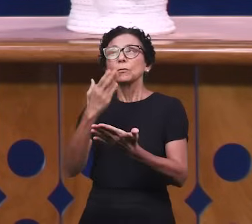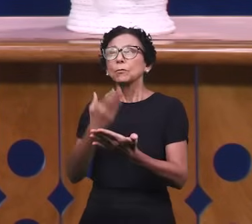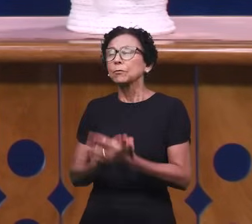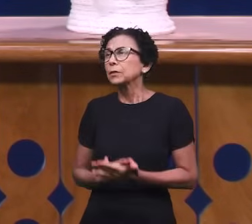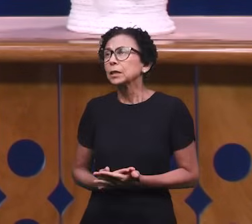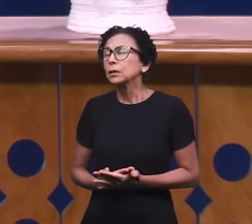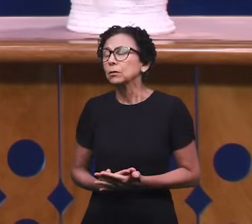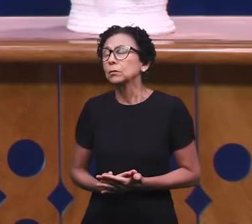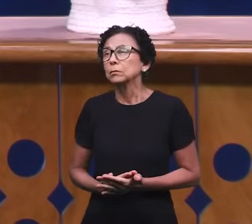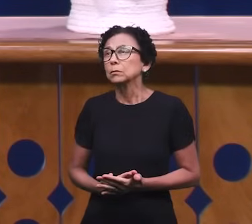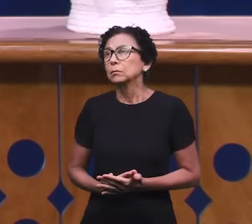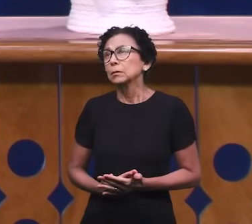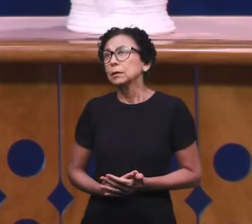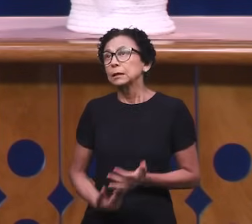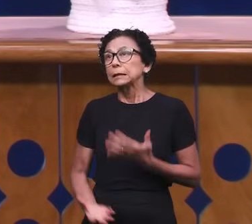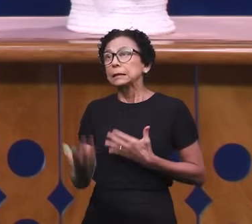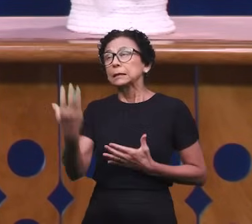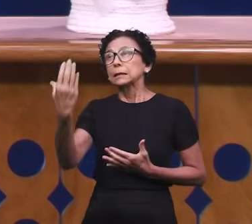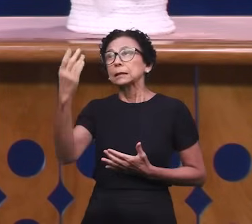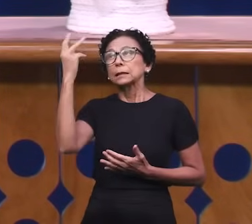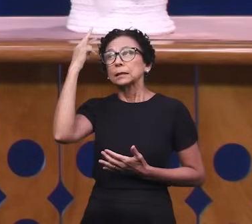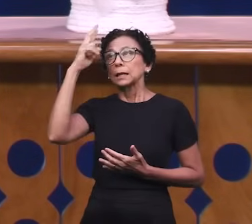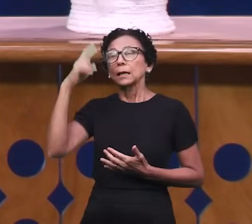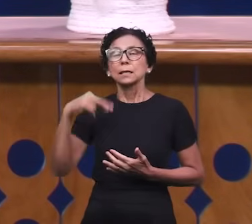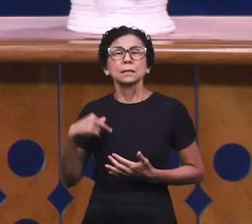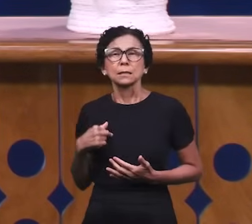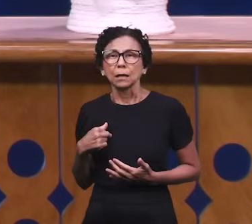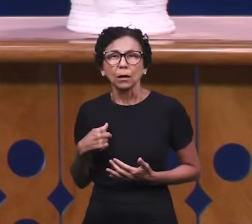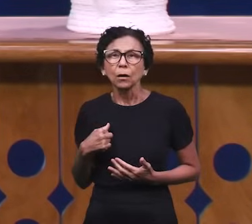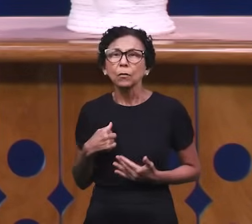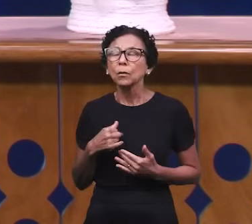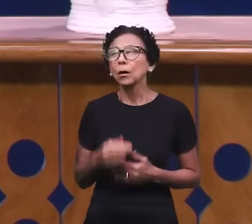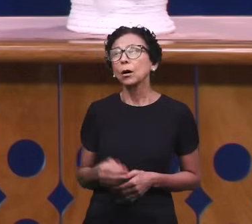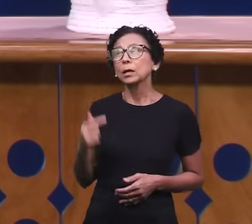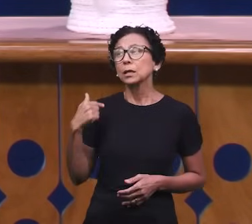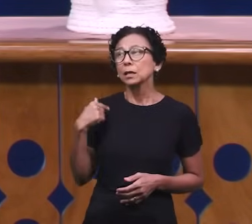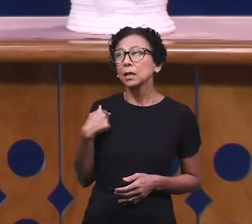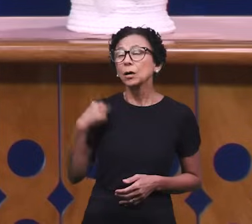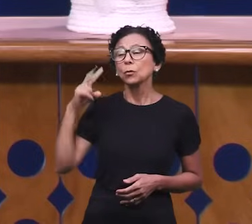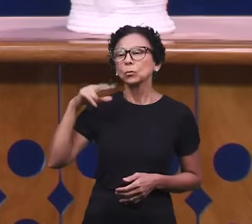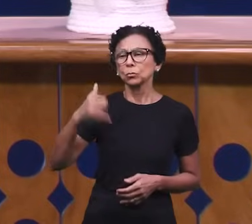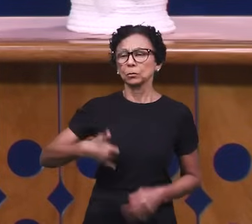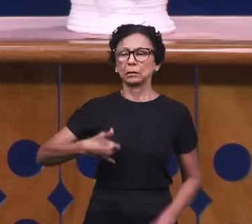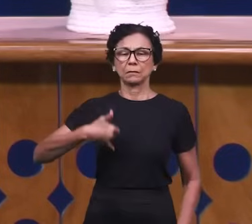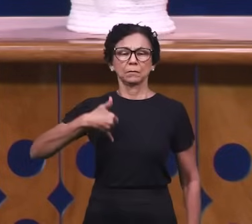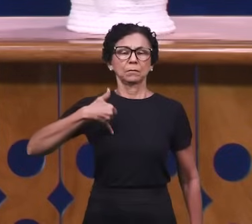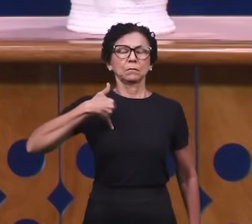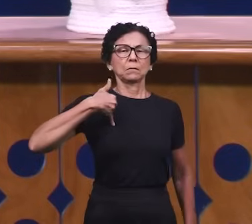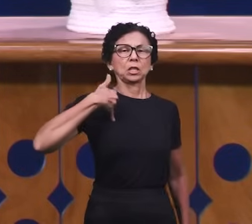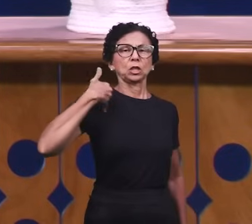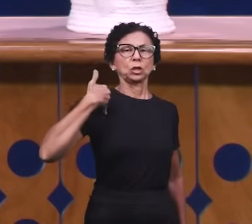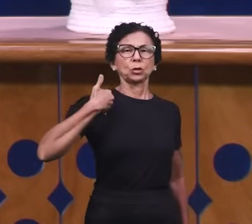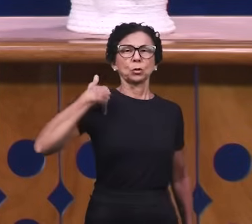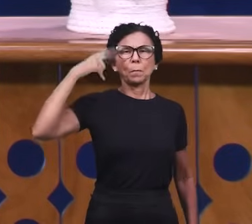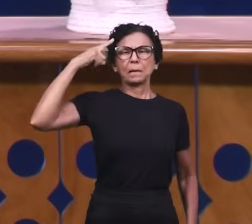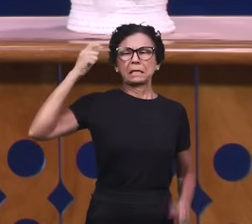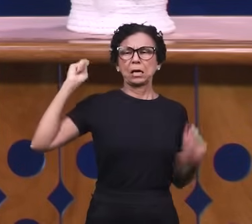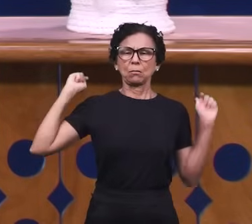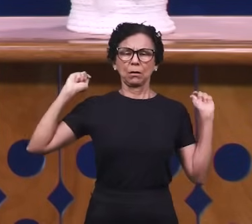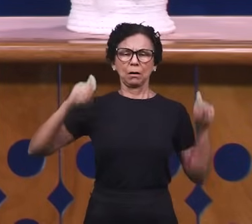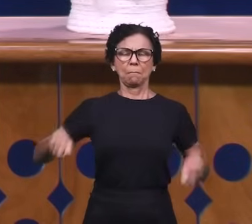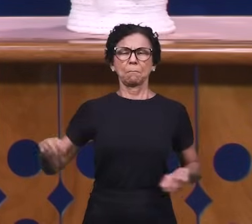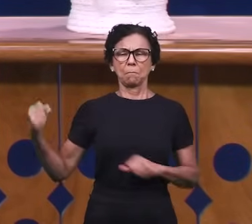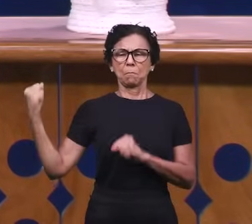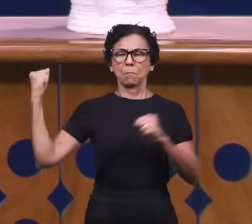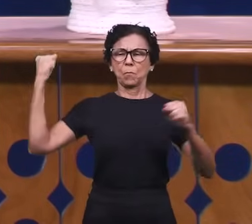invasor, ele está dizendo dele mesmo. Senhor, que a minha vida não venha se tornar soberba a ponto de achar que eu